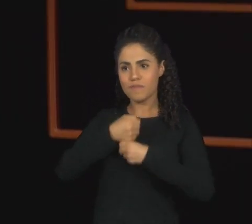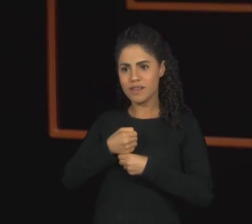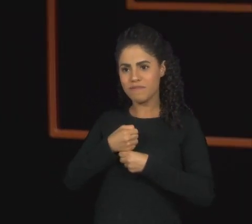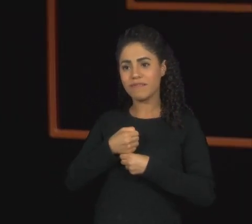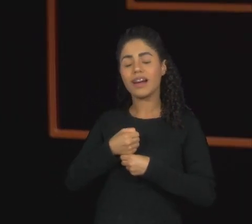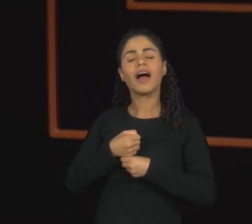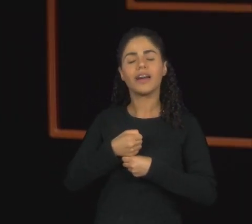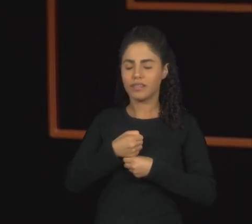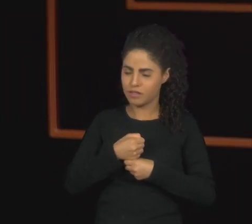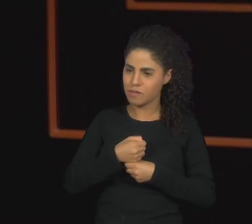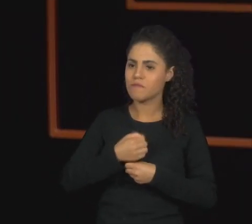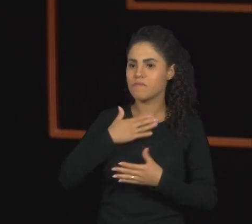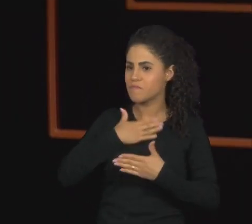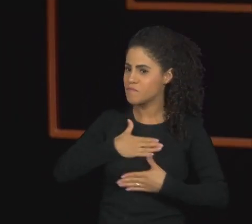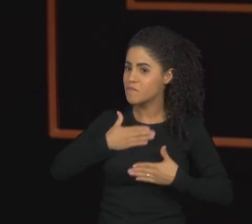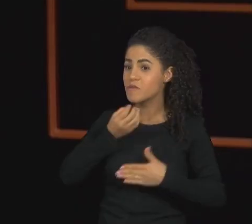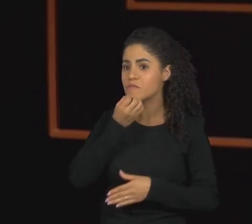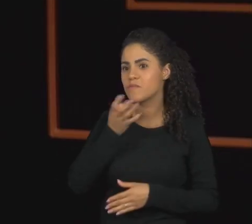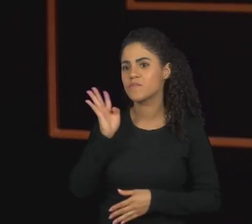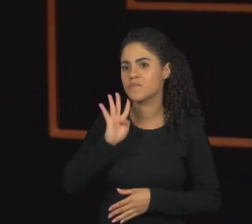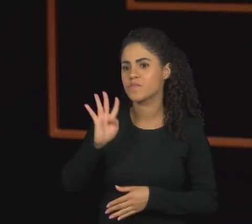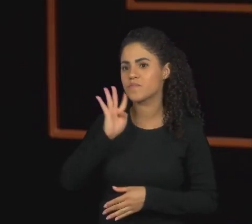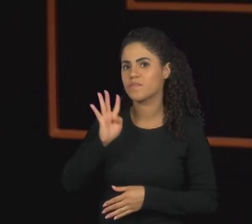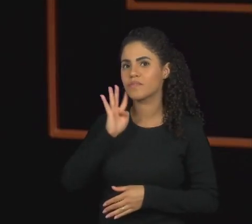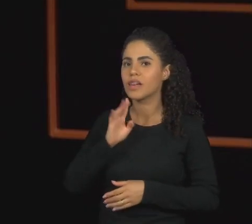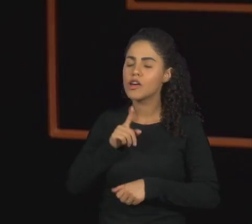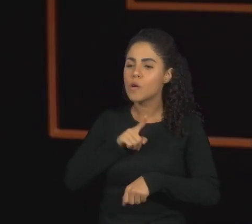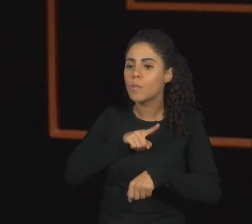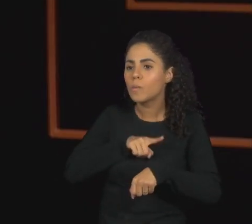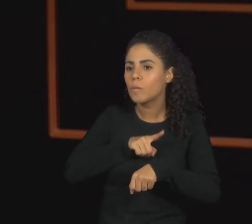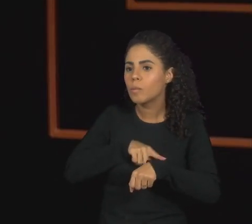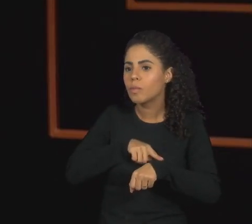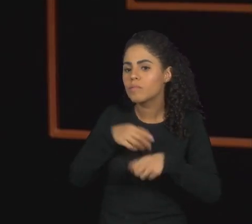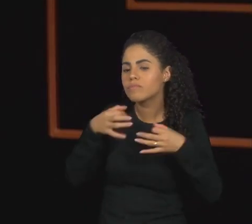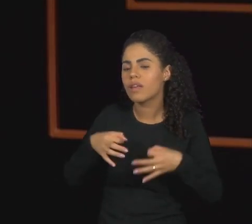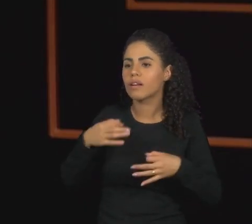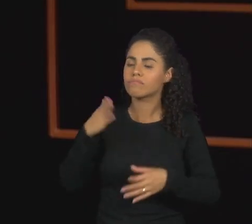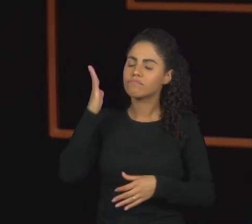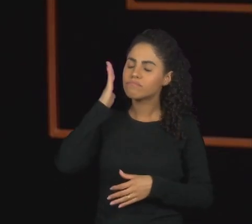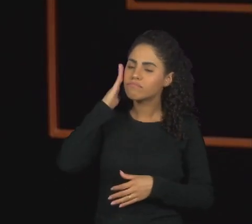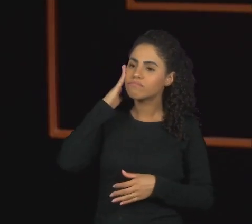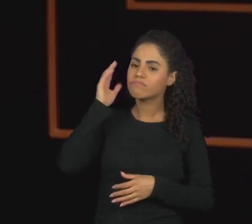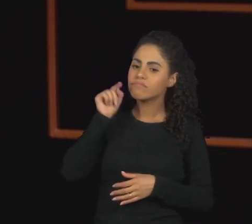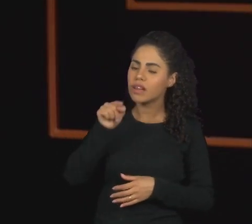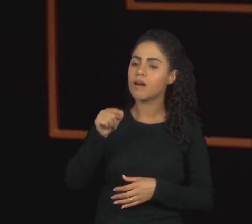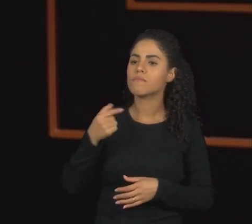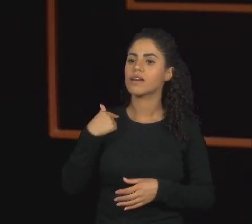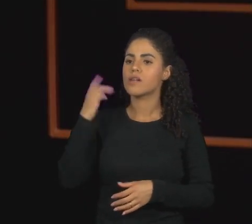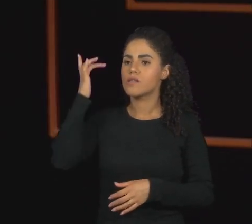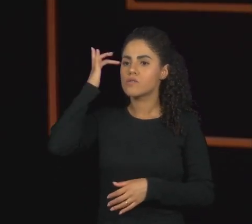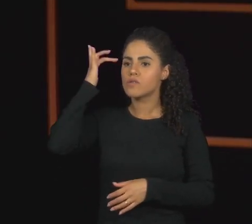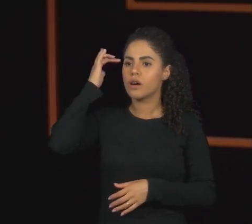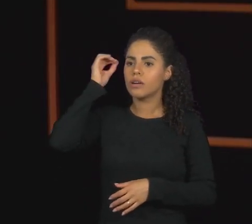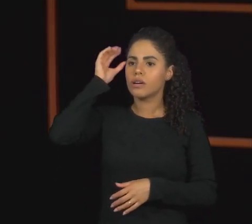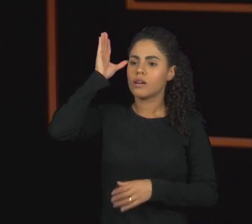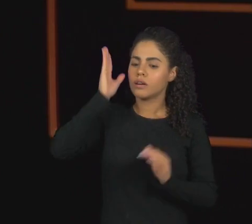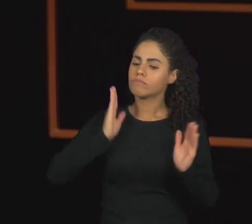honra esse convite. Eu acho que ele chega exatamente por reconhecer assim uma maturidade, um